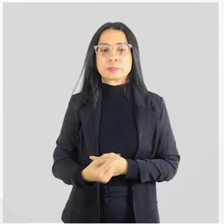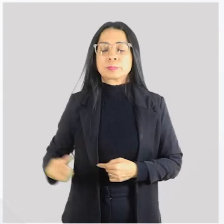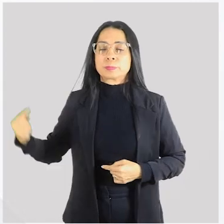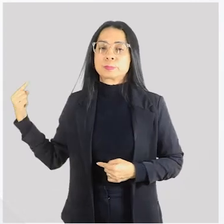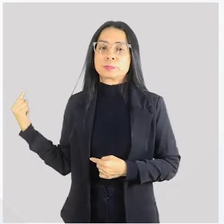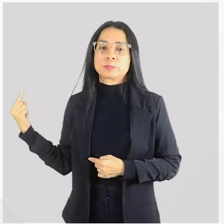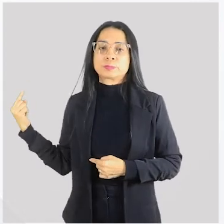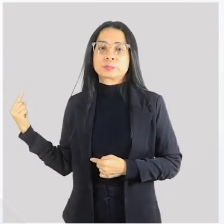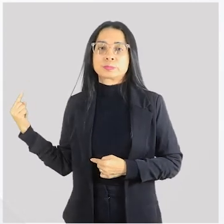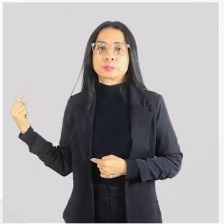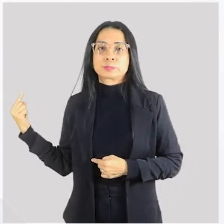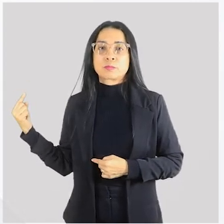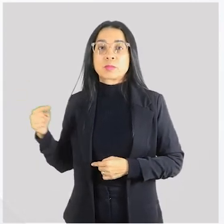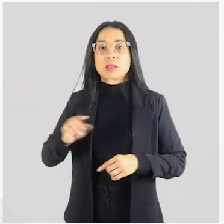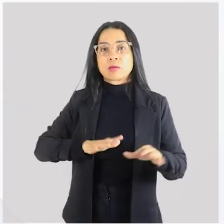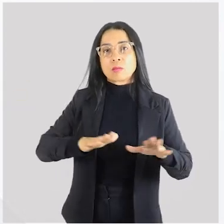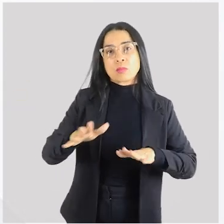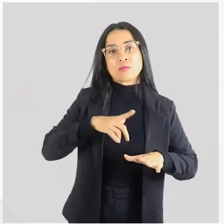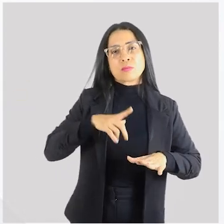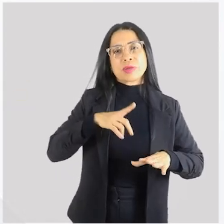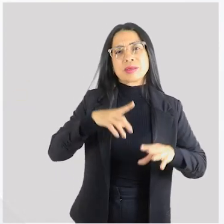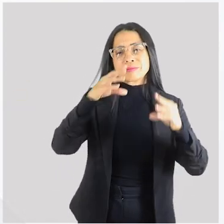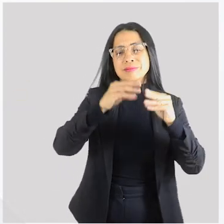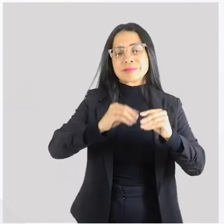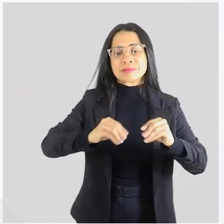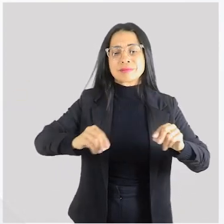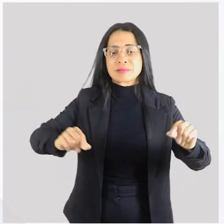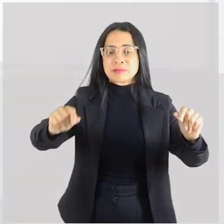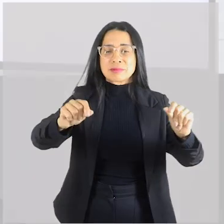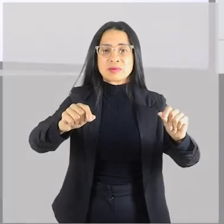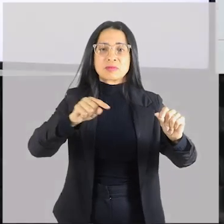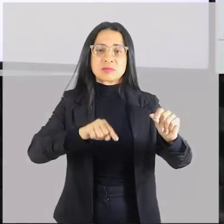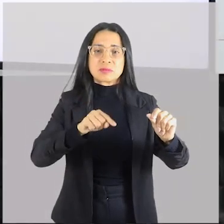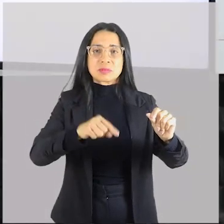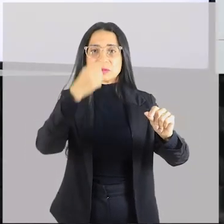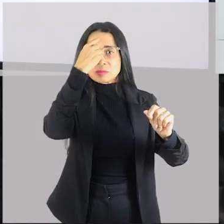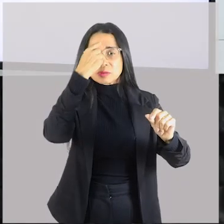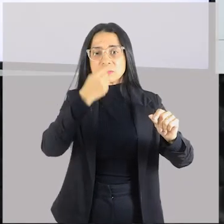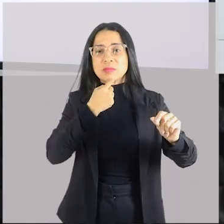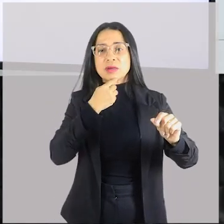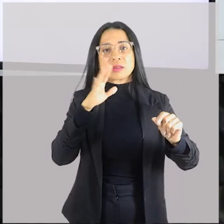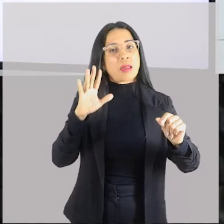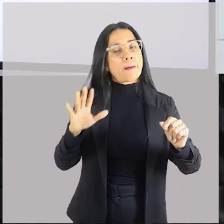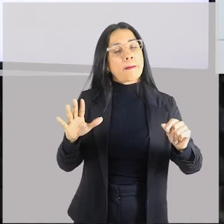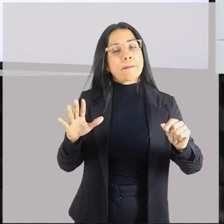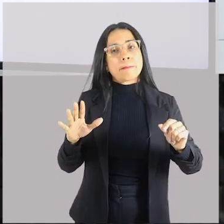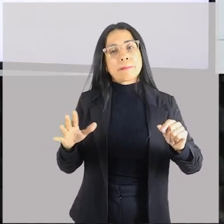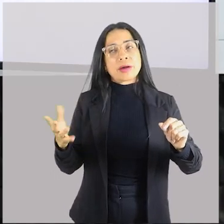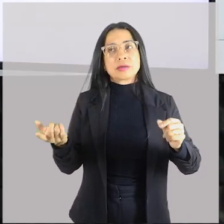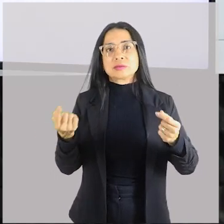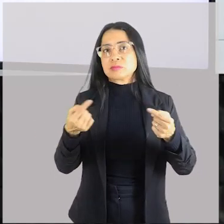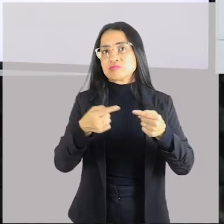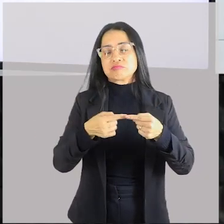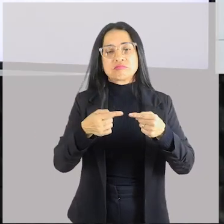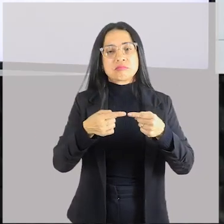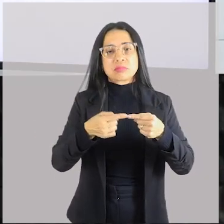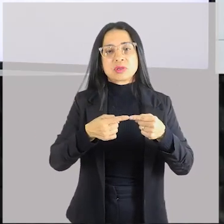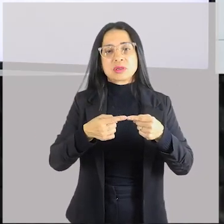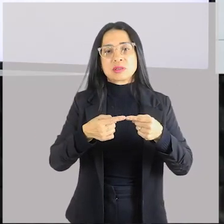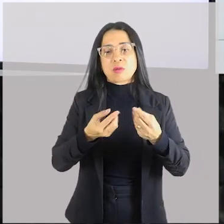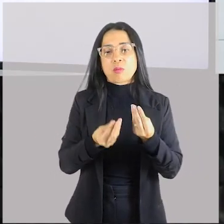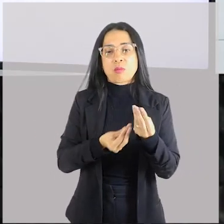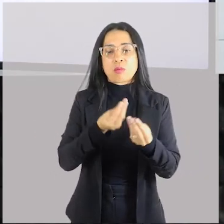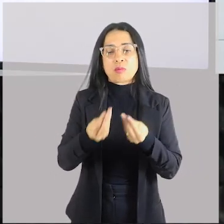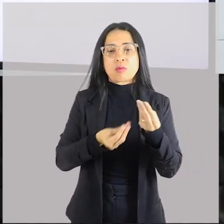ele é um movimento onde há uma deformação ah da imagem mas não tem a ver com a forma e sim com o tema